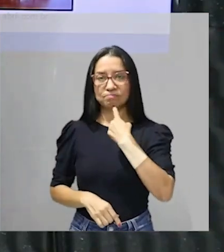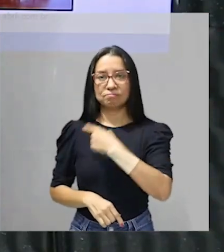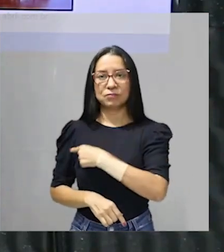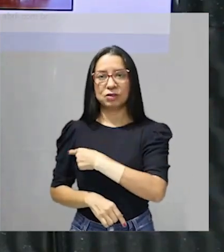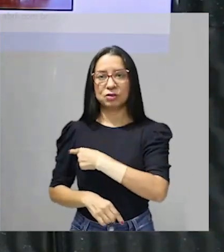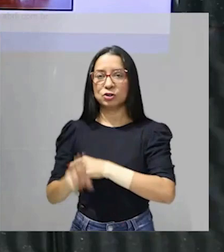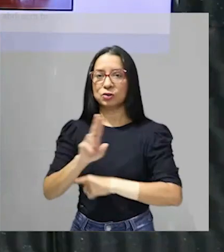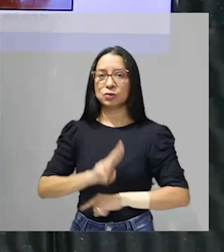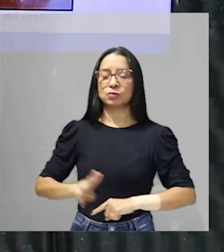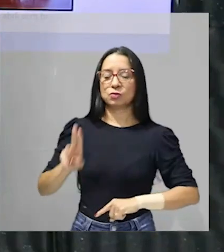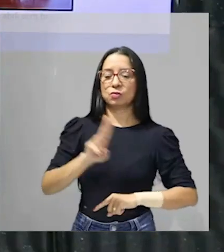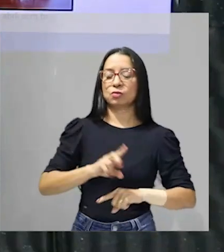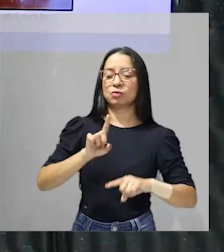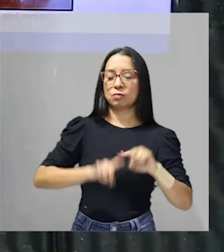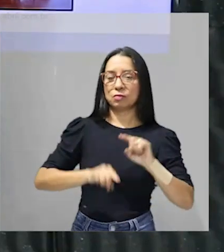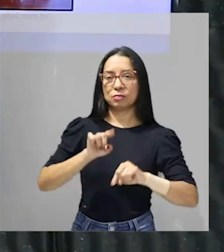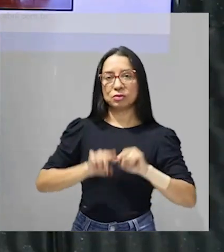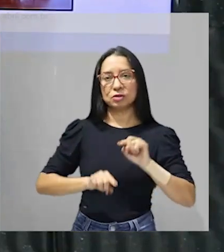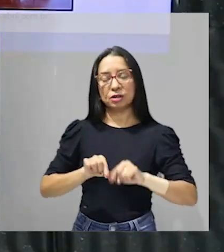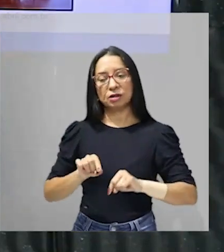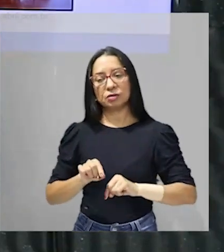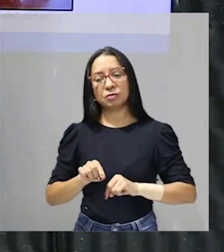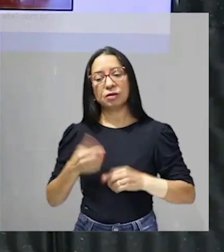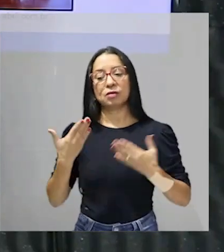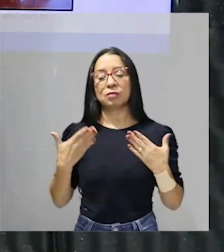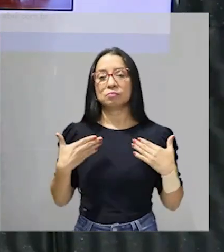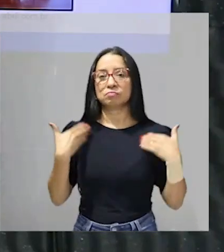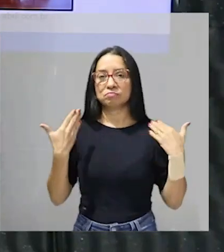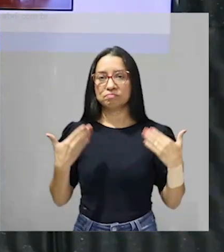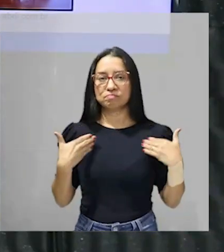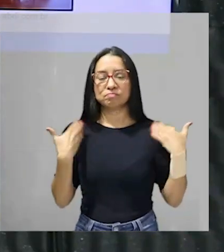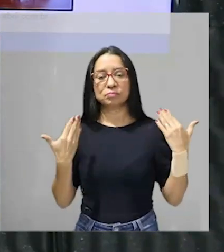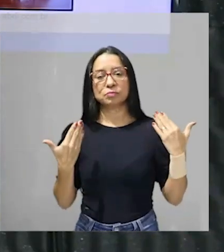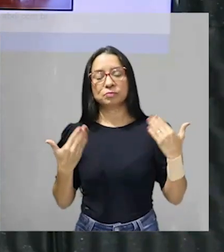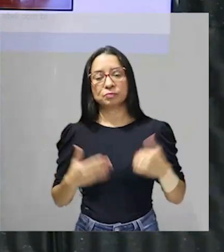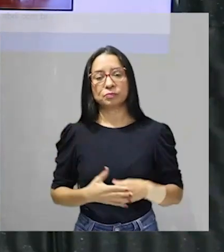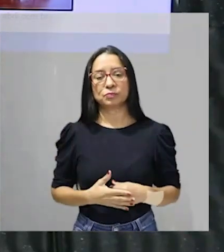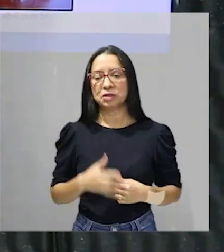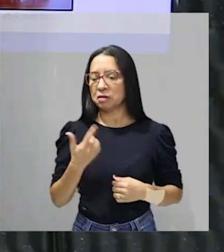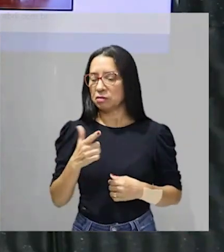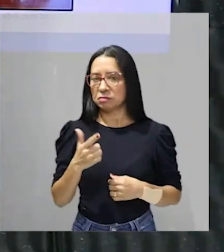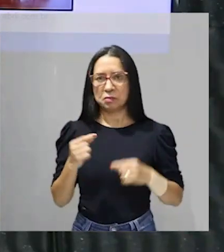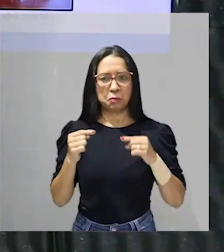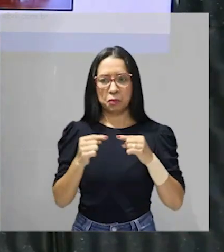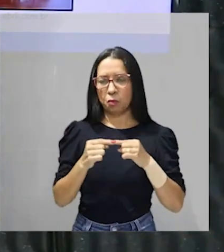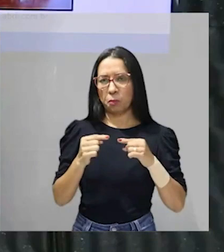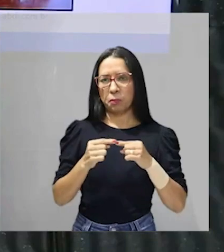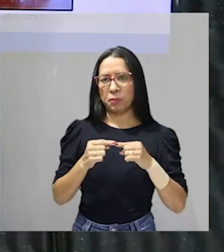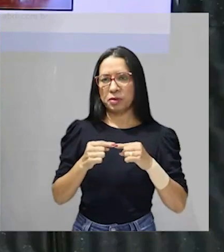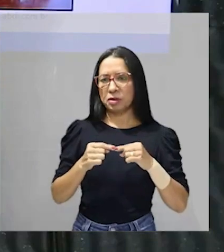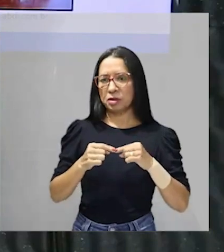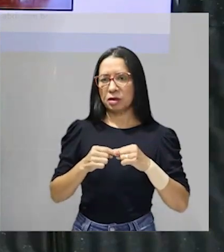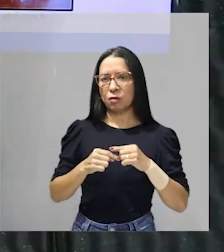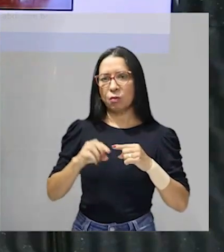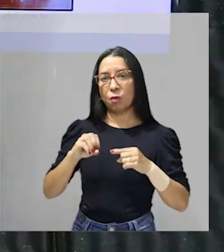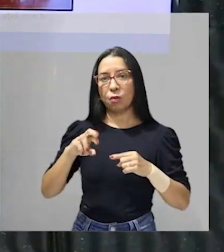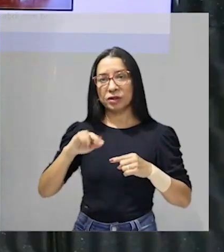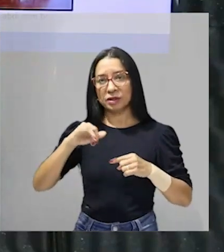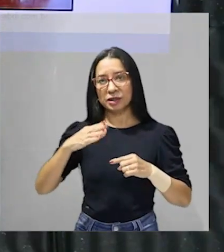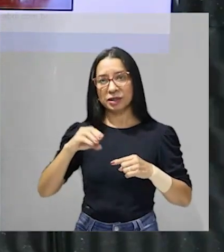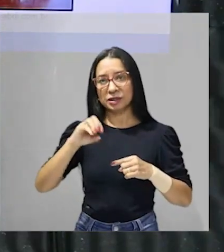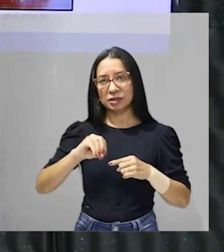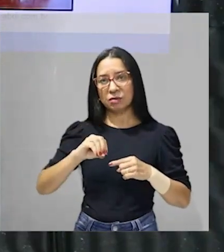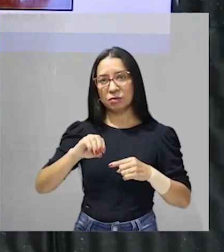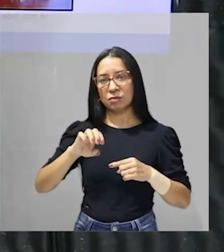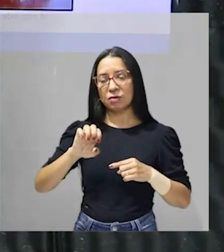utilizam um objeto que é utilizado para seu divertimento não tem a ver com orientação sexual então tanto